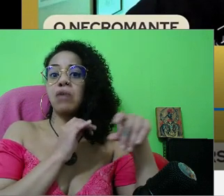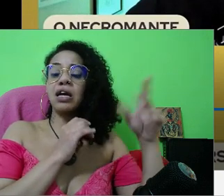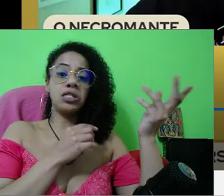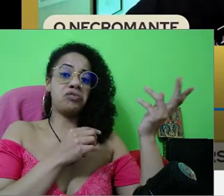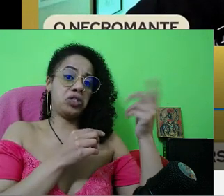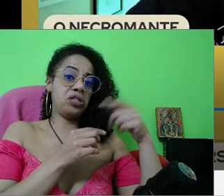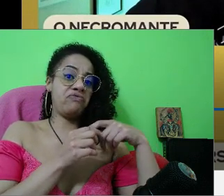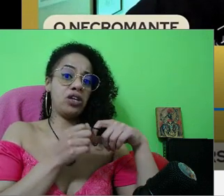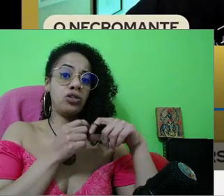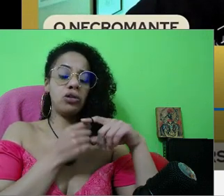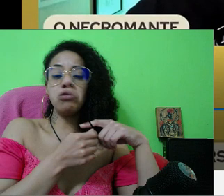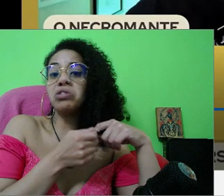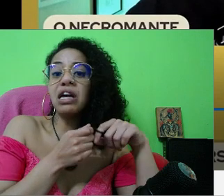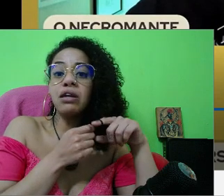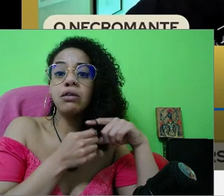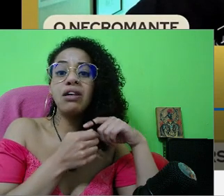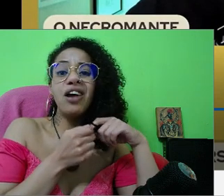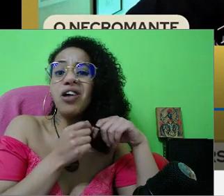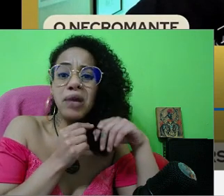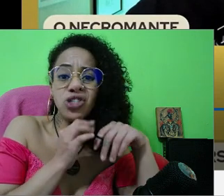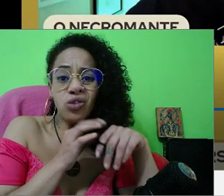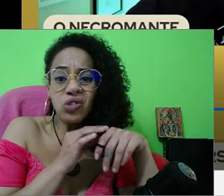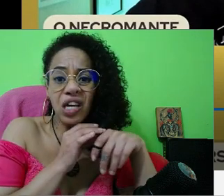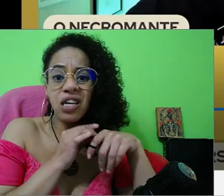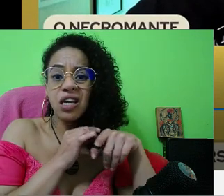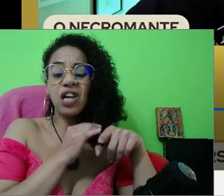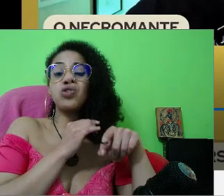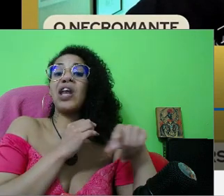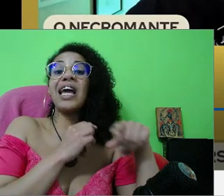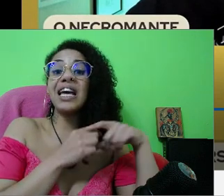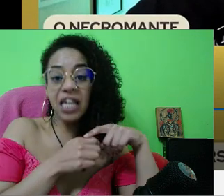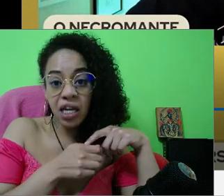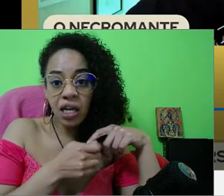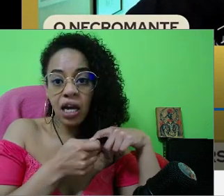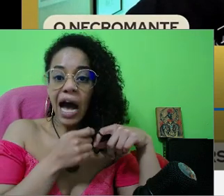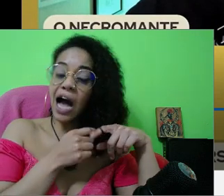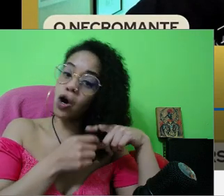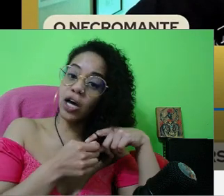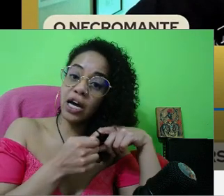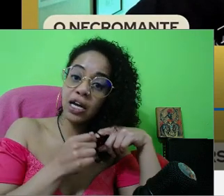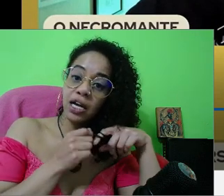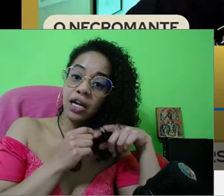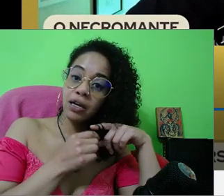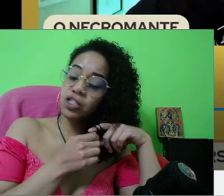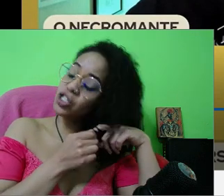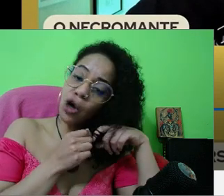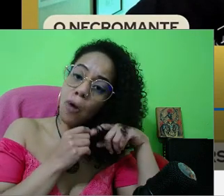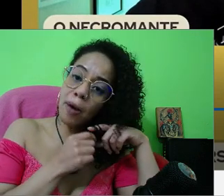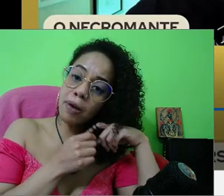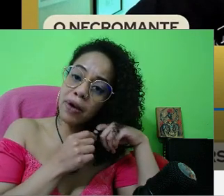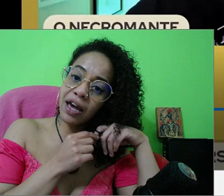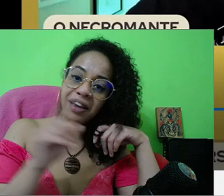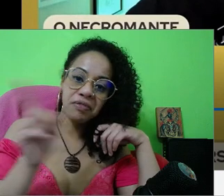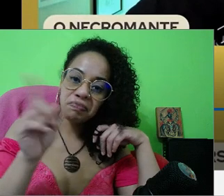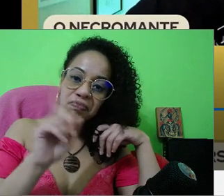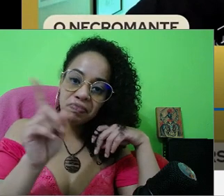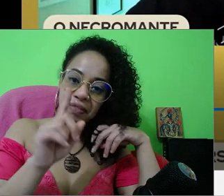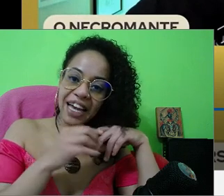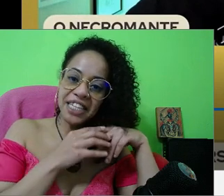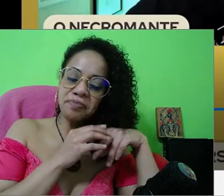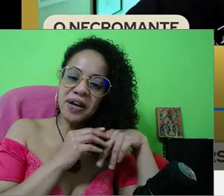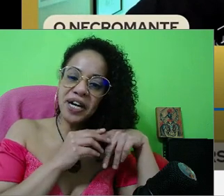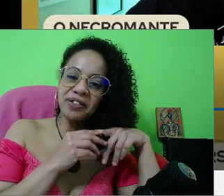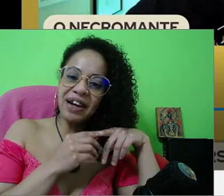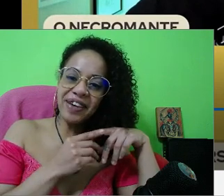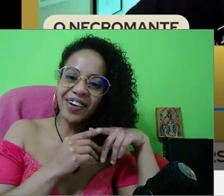desagradar aqueles que você defende eu não sei eu realmente não sei eu não tô nem aí agora desculpa bebê